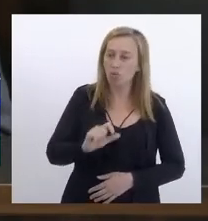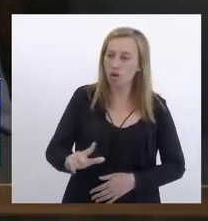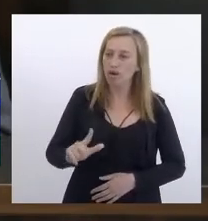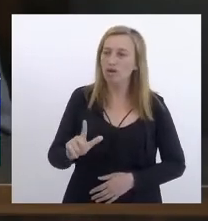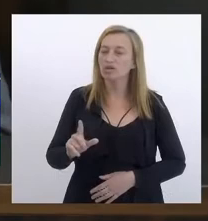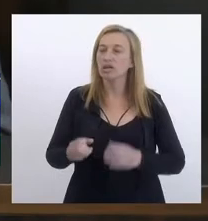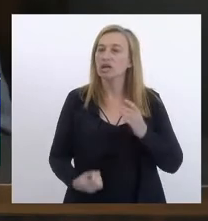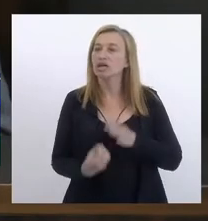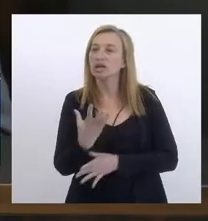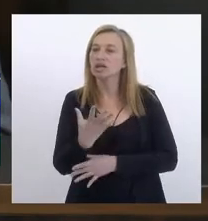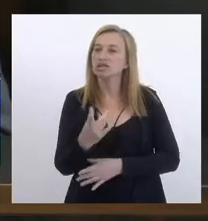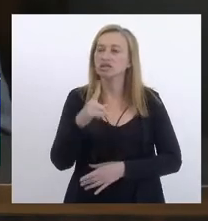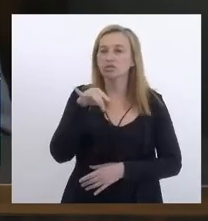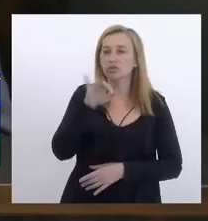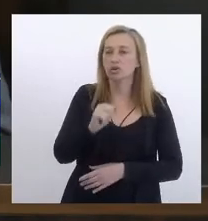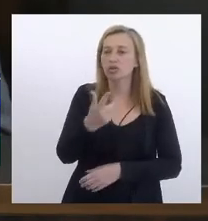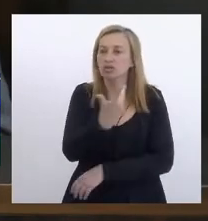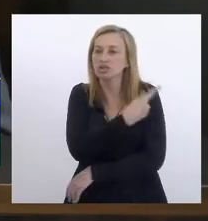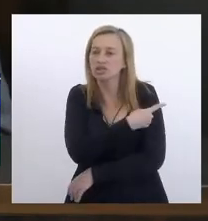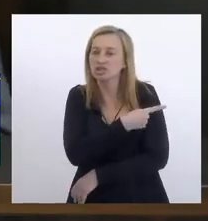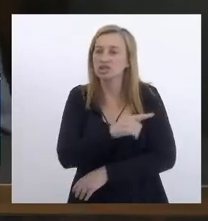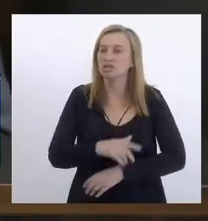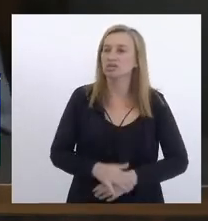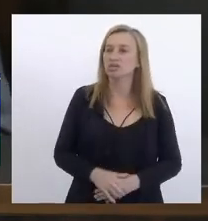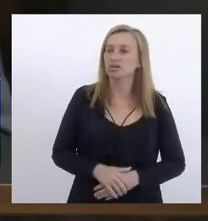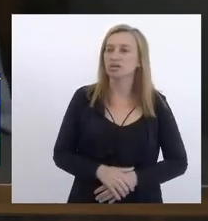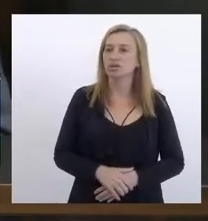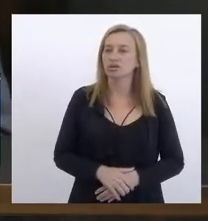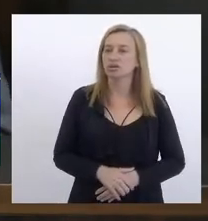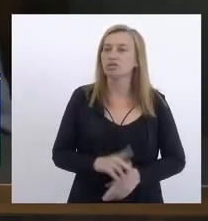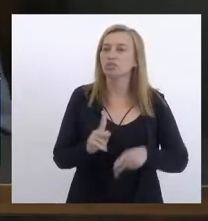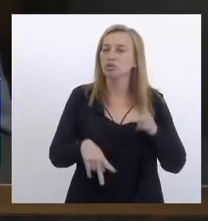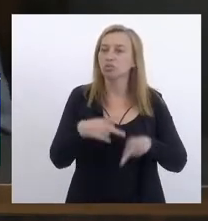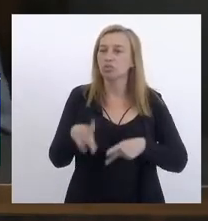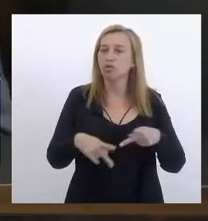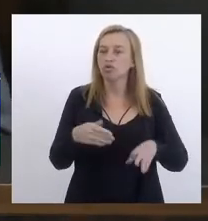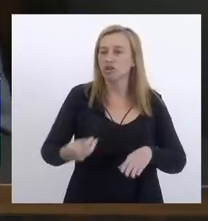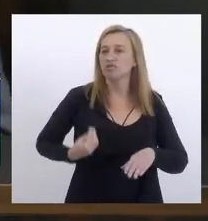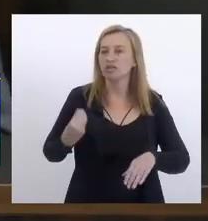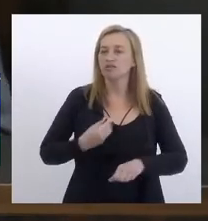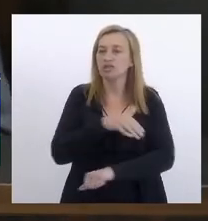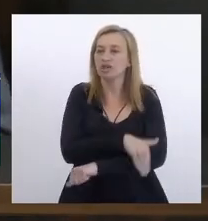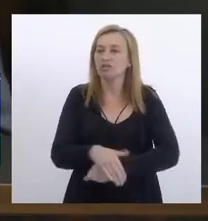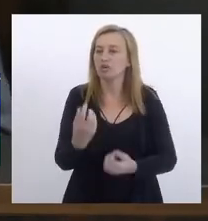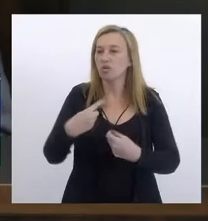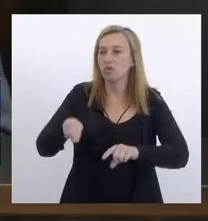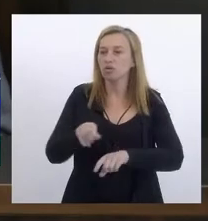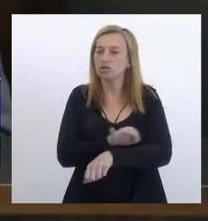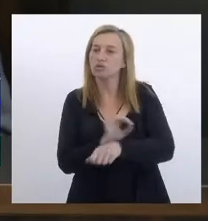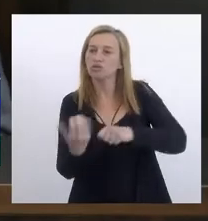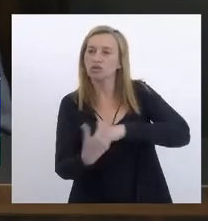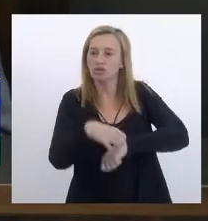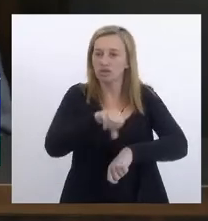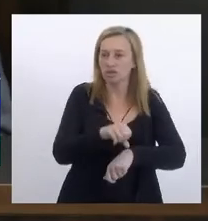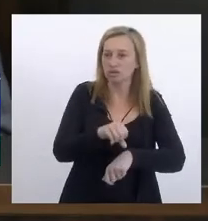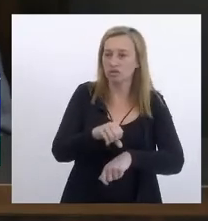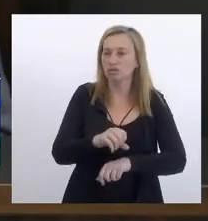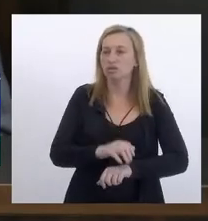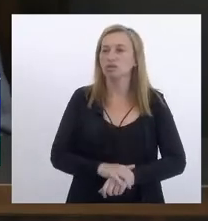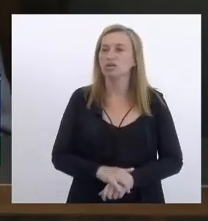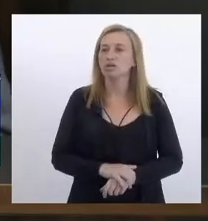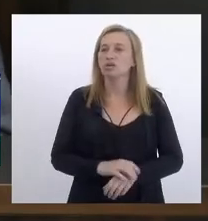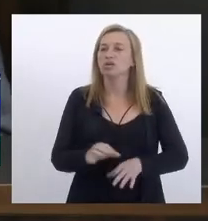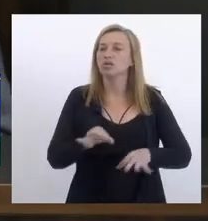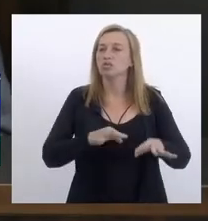sobre a criação do programa de vacinação itinerante para a população em situação de rua contra o Covid-19 como parte da execução do